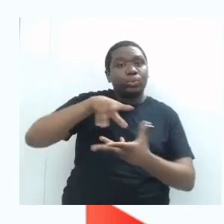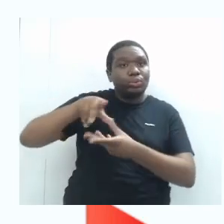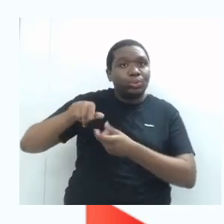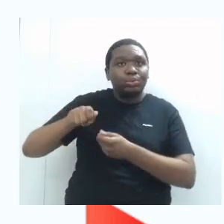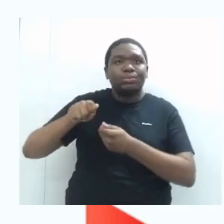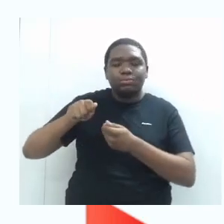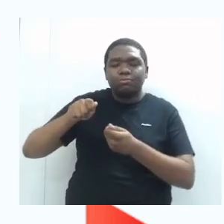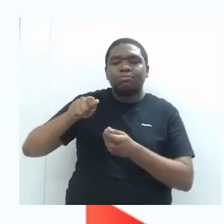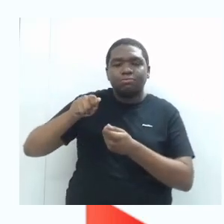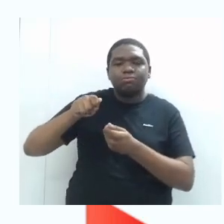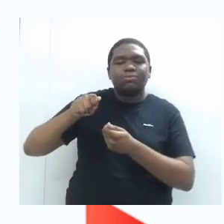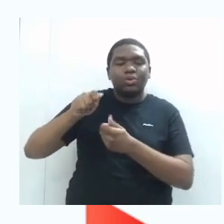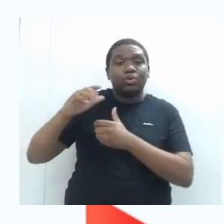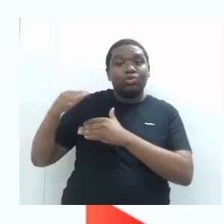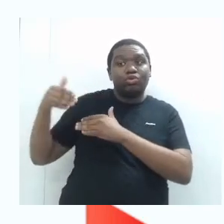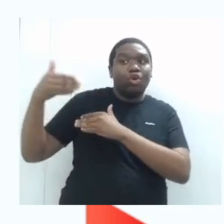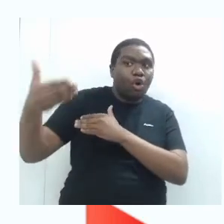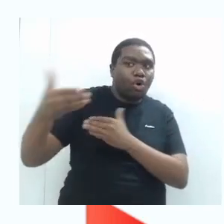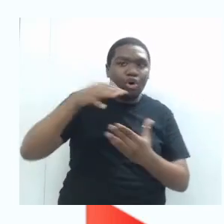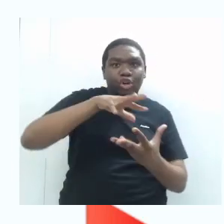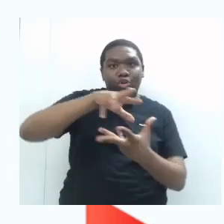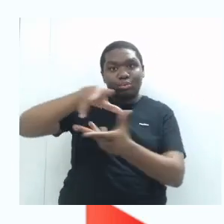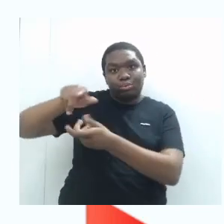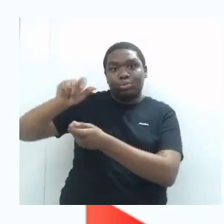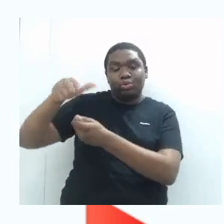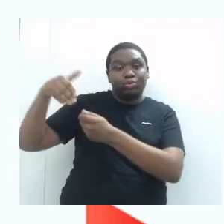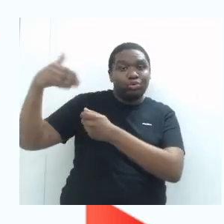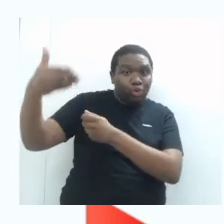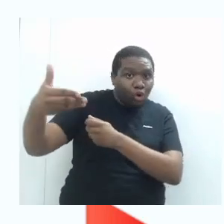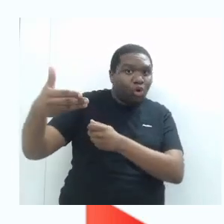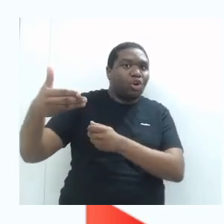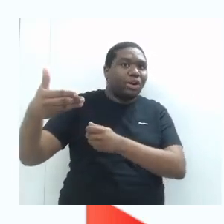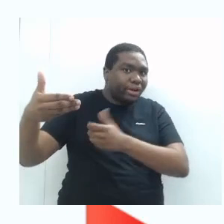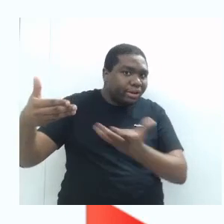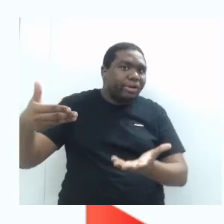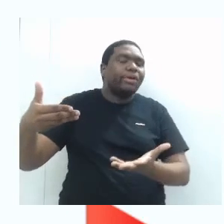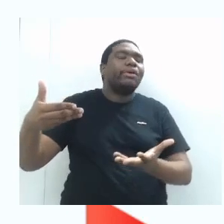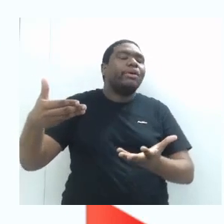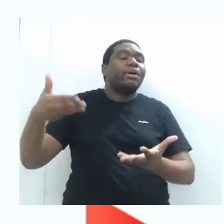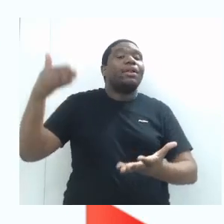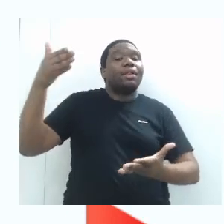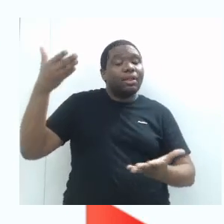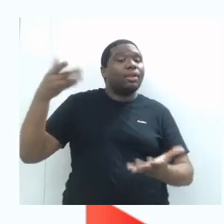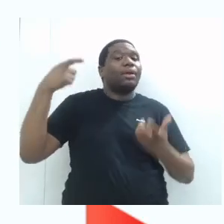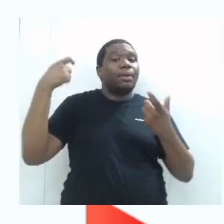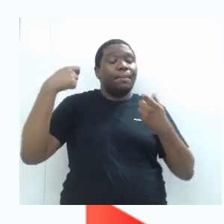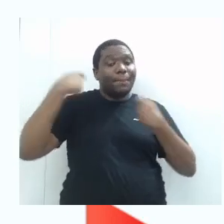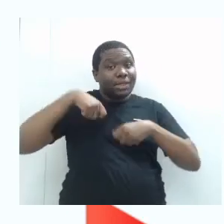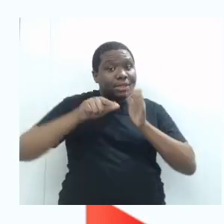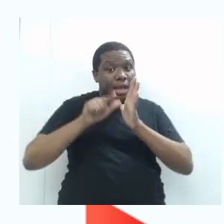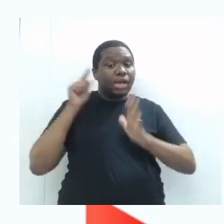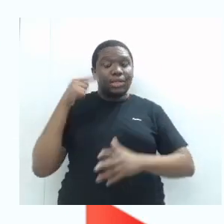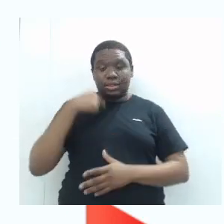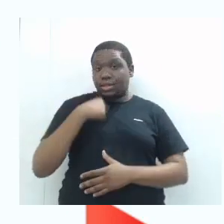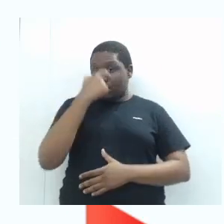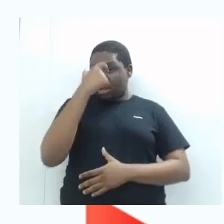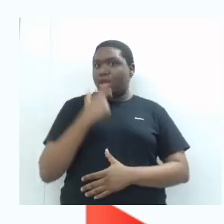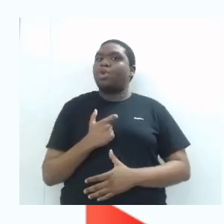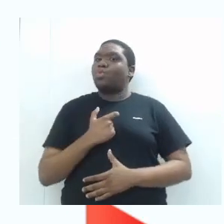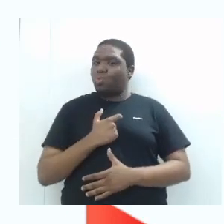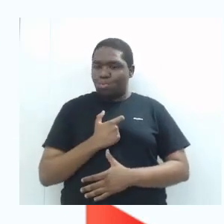exterior, ou seja, tudo que existe fora de nós, depende do eu, também chamado